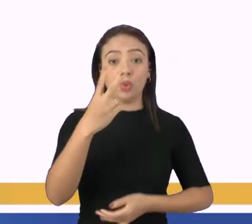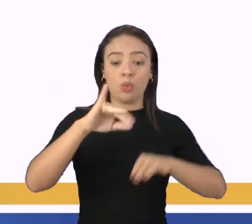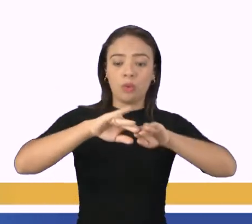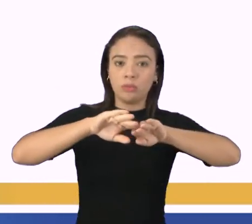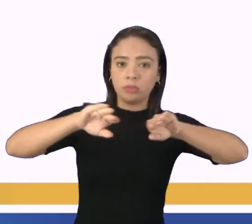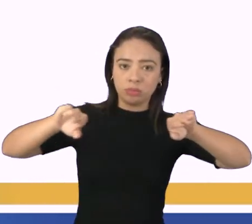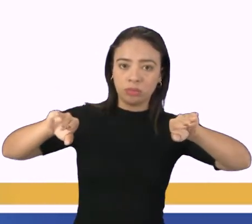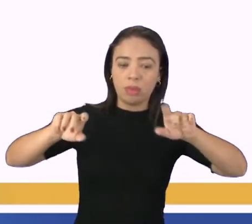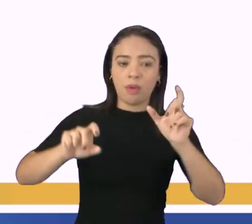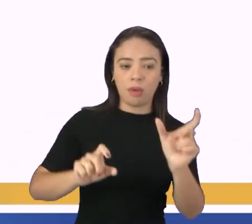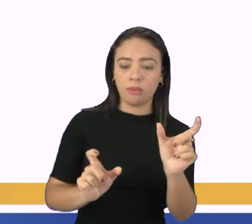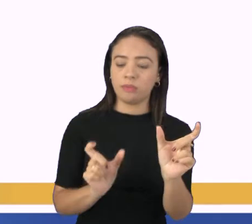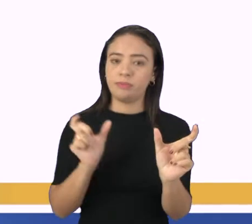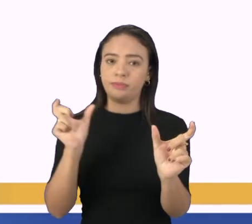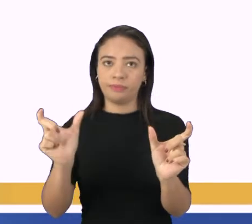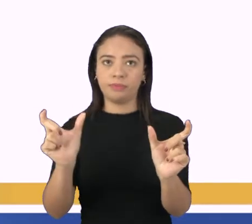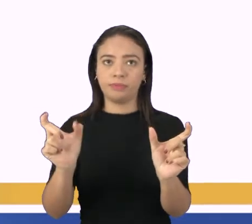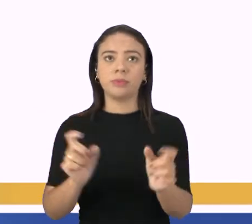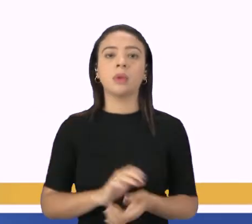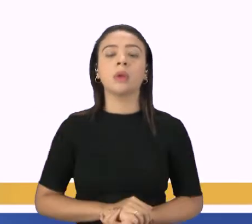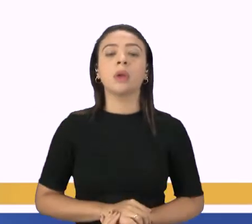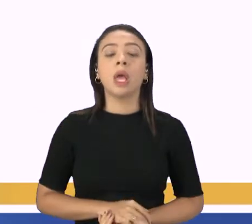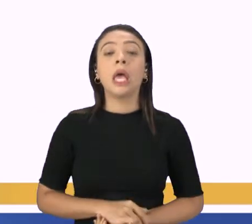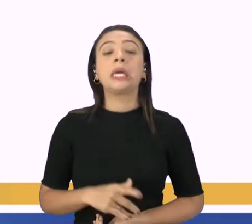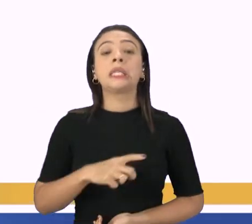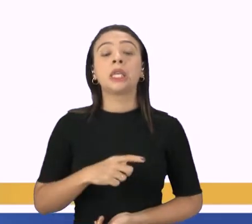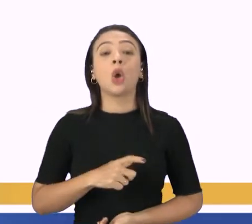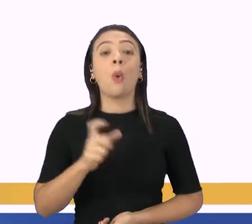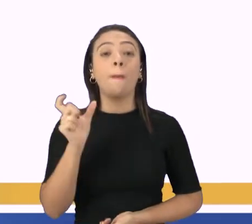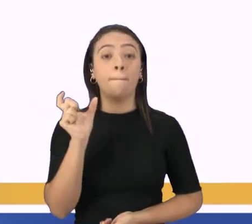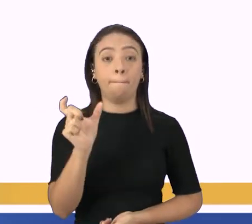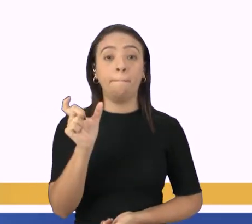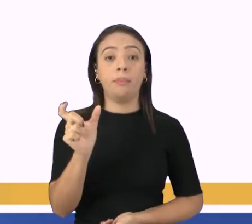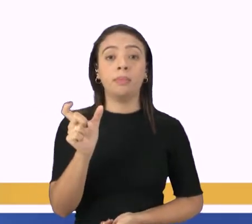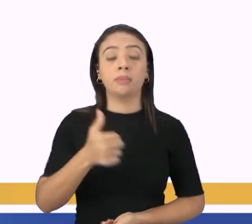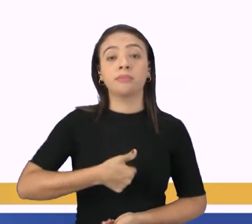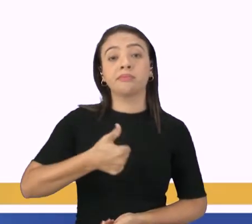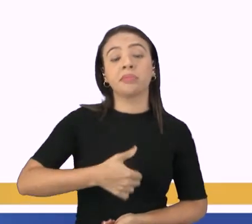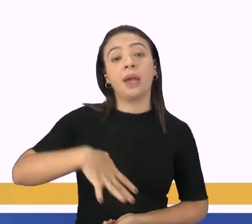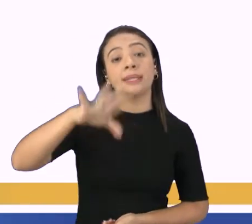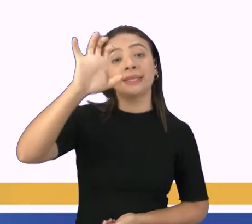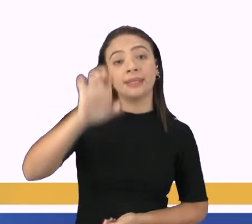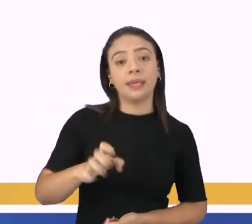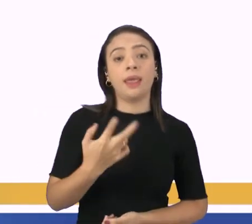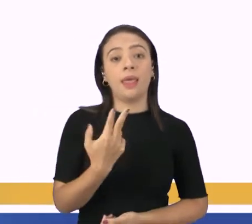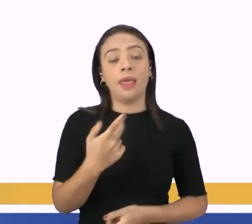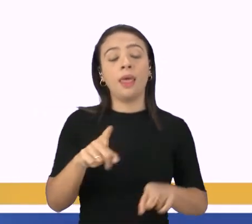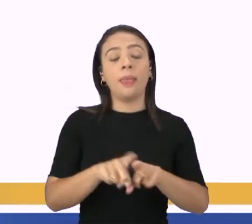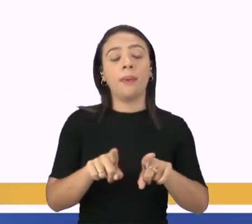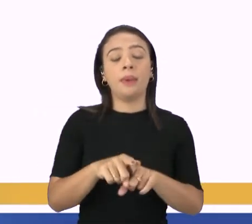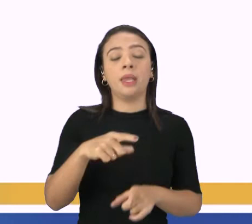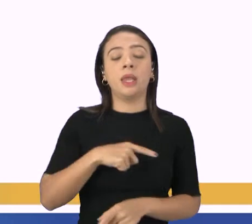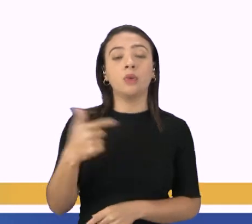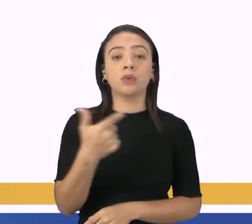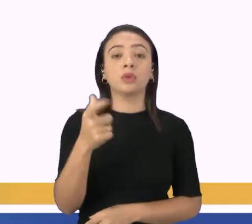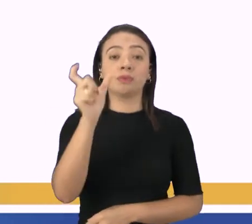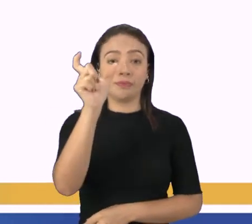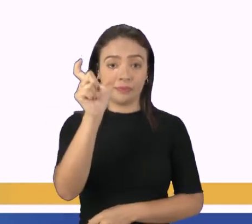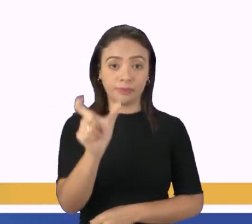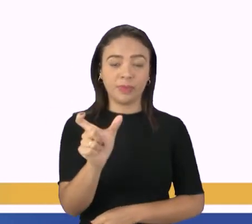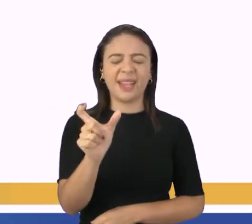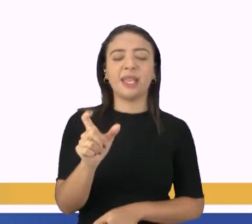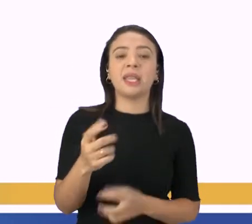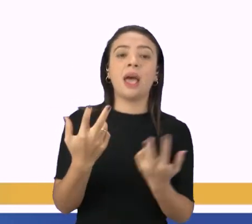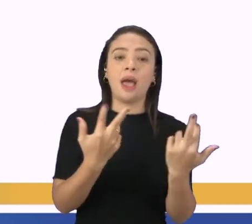as equações. O primeiro está à esquerda da igualdade e o segundo está à direita da igualdade.